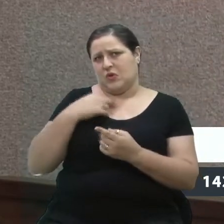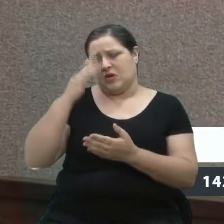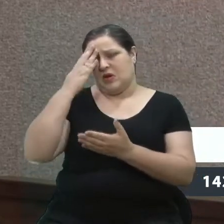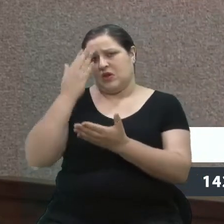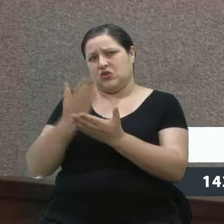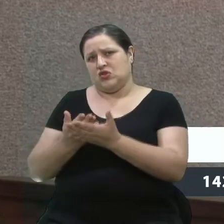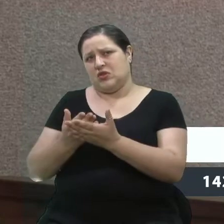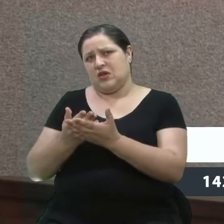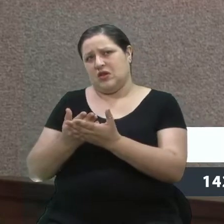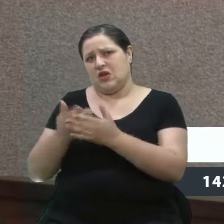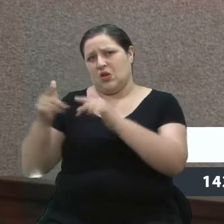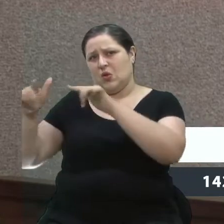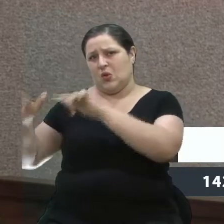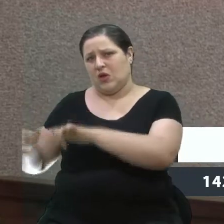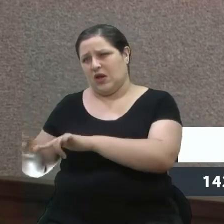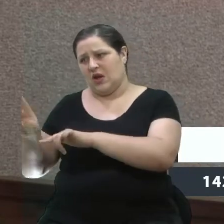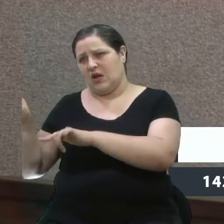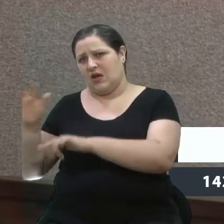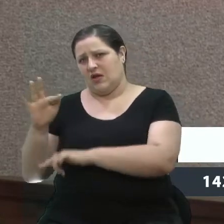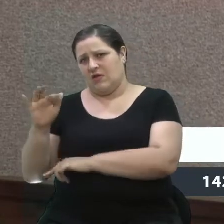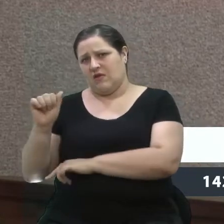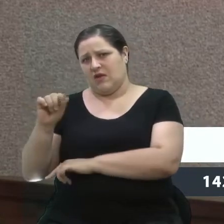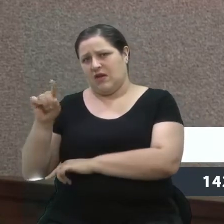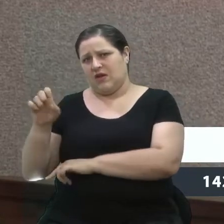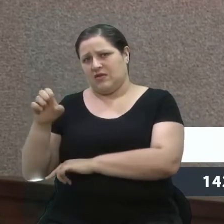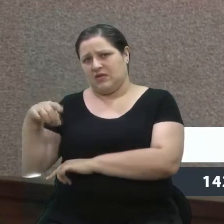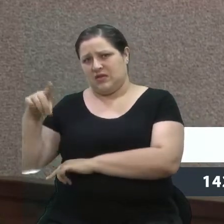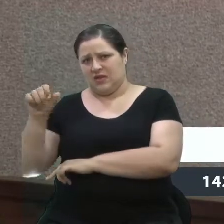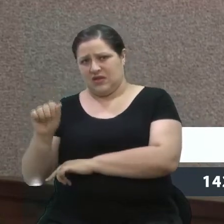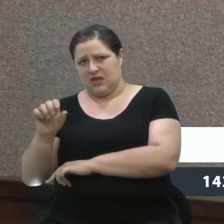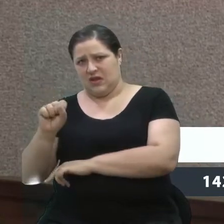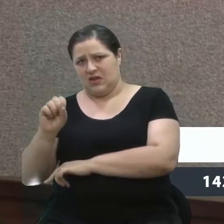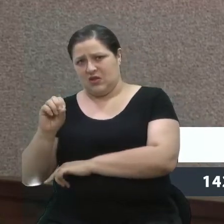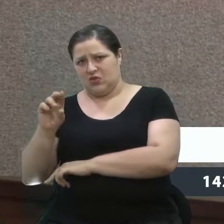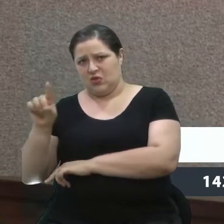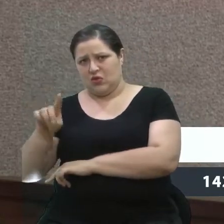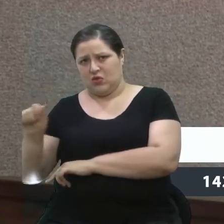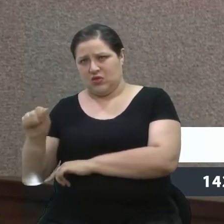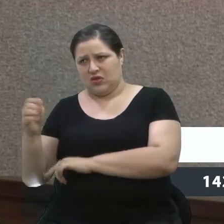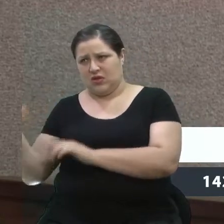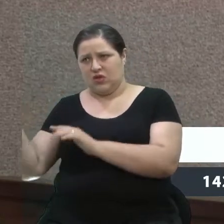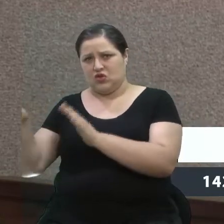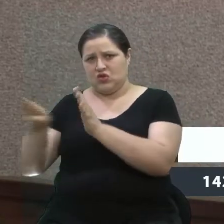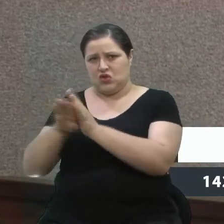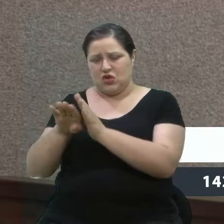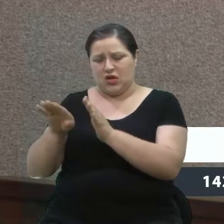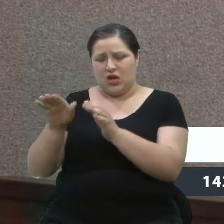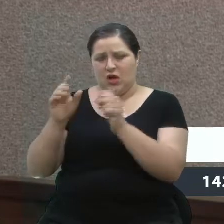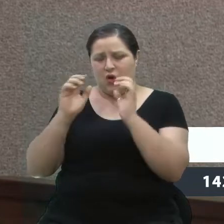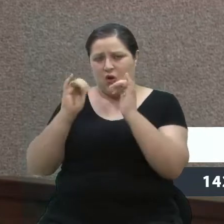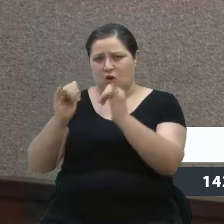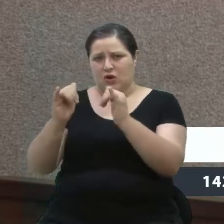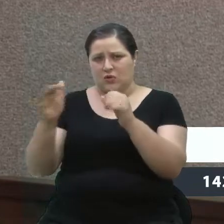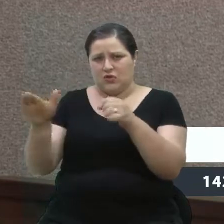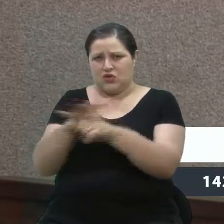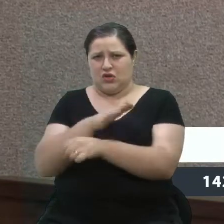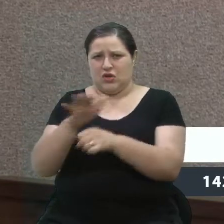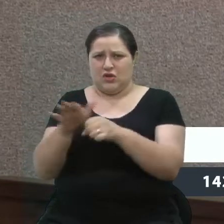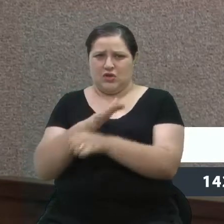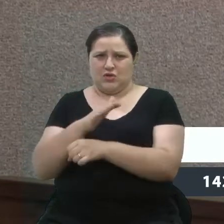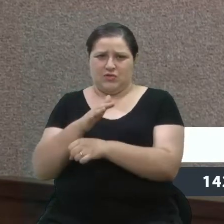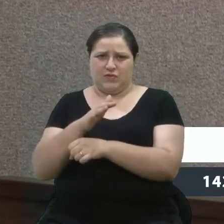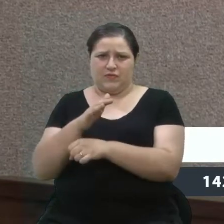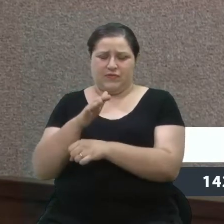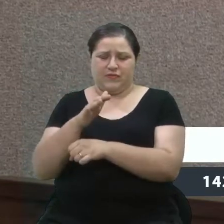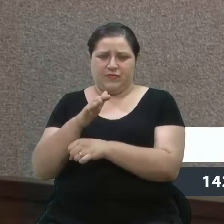de Fazenda Souza vai vir um ônibus grande inteiro da Visate lotado. Então não tem por que deslocar um carro. Aqui o vereador Bressan sabe mais do que